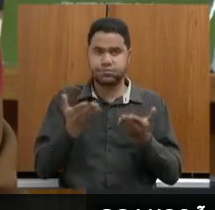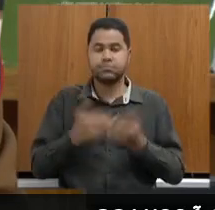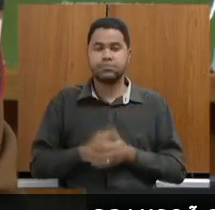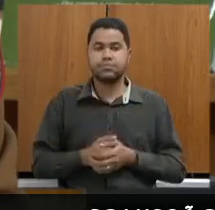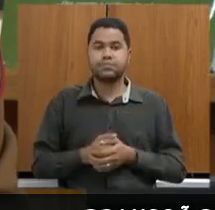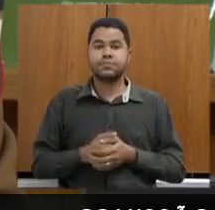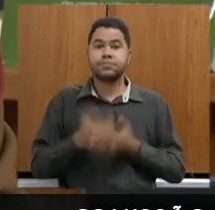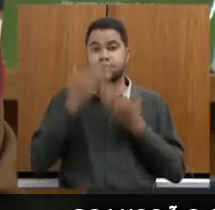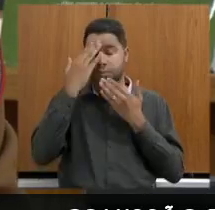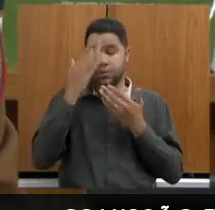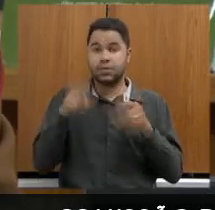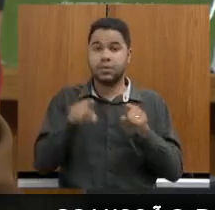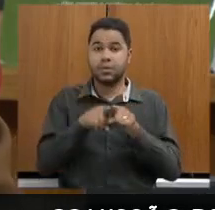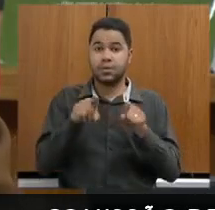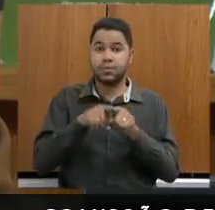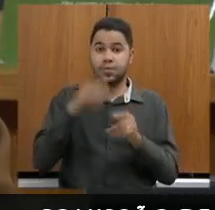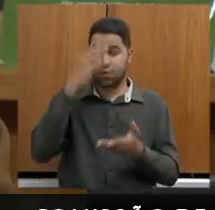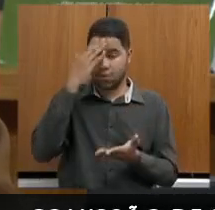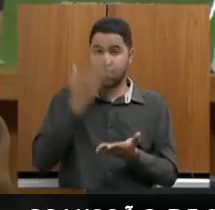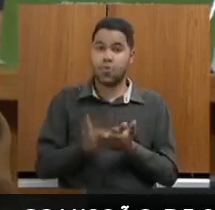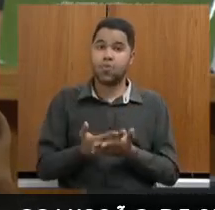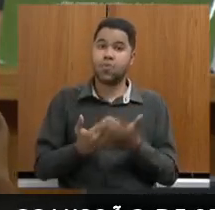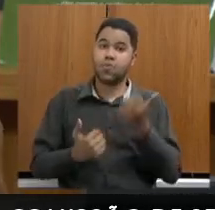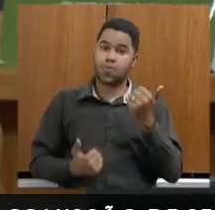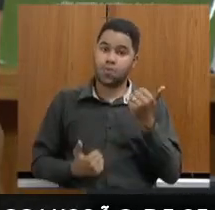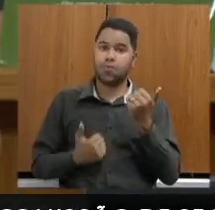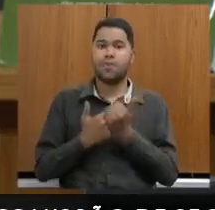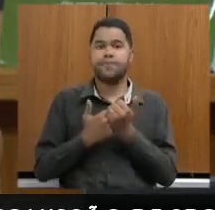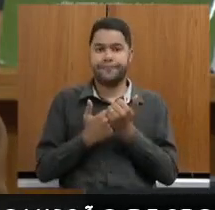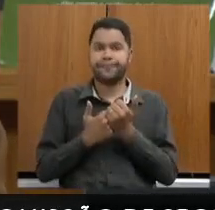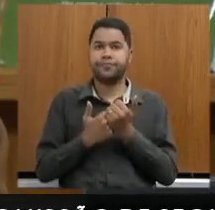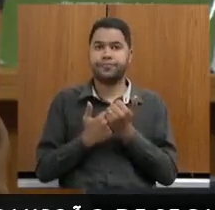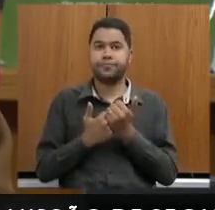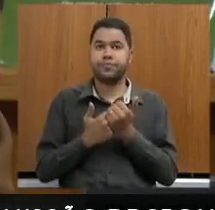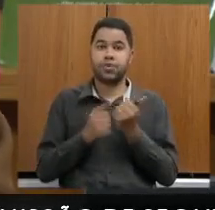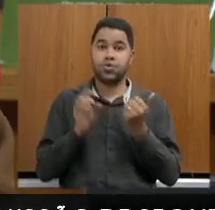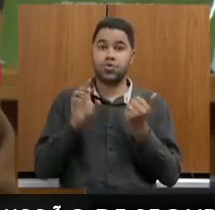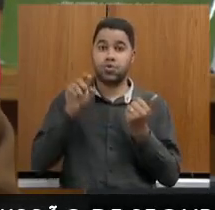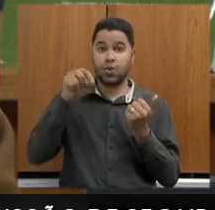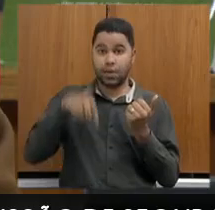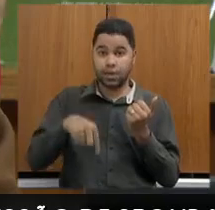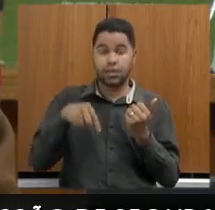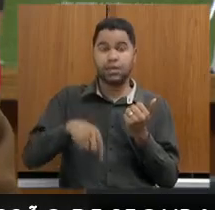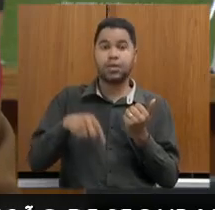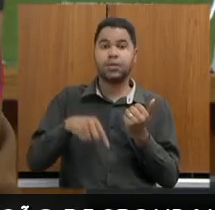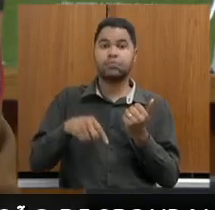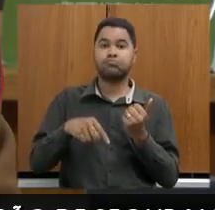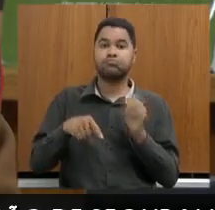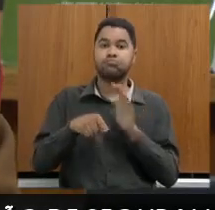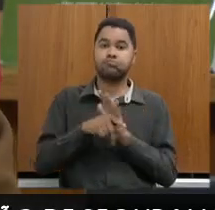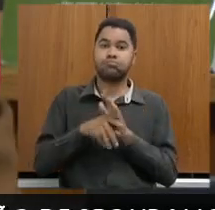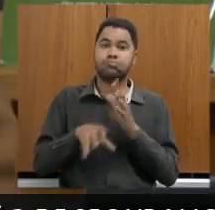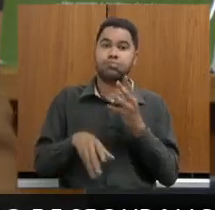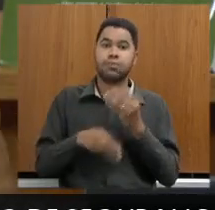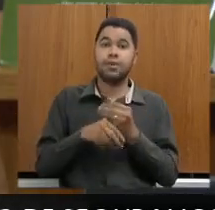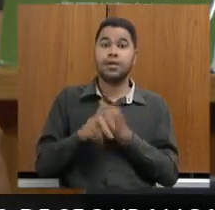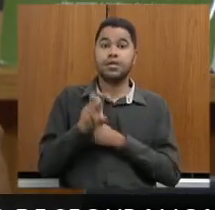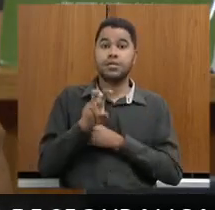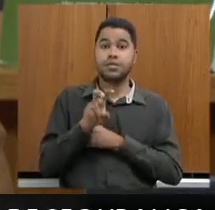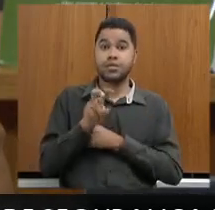Agradeço também a confiança agradeço o apoio né só aqui emenda dos Ossos parlamentar